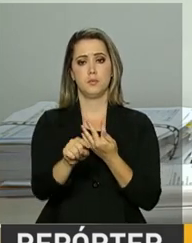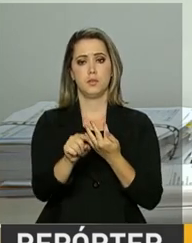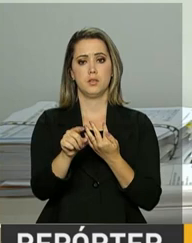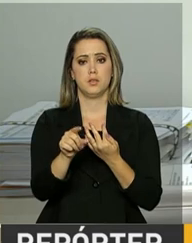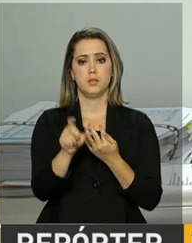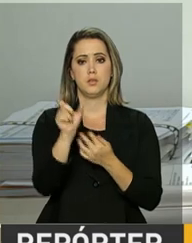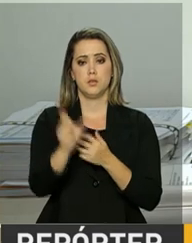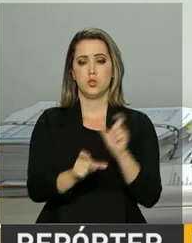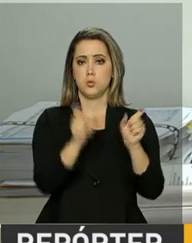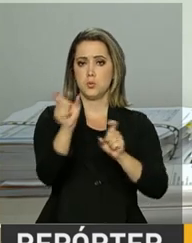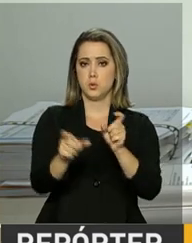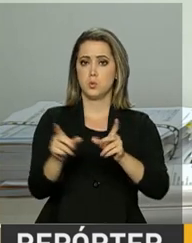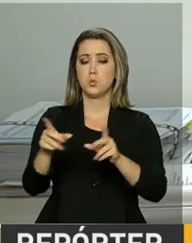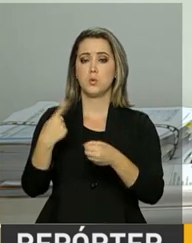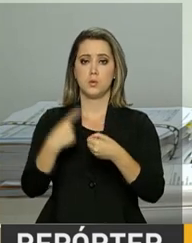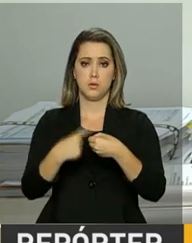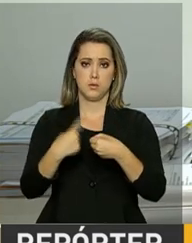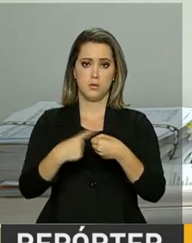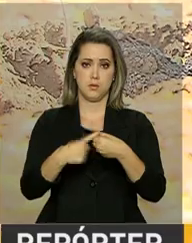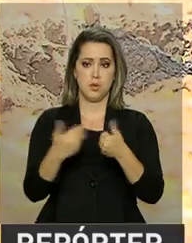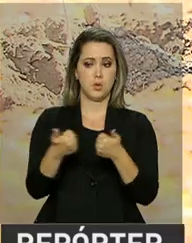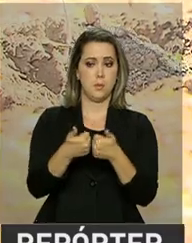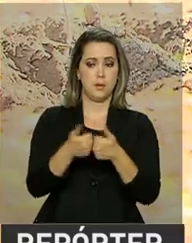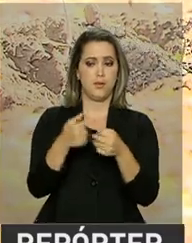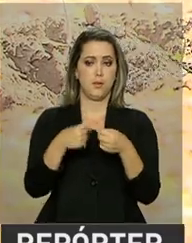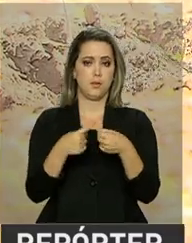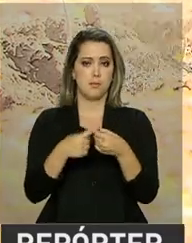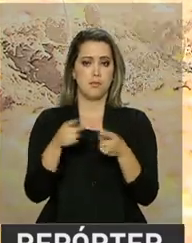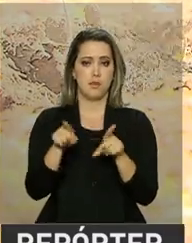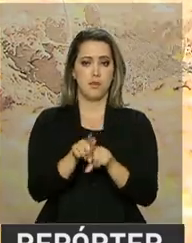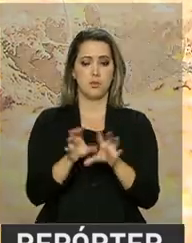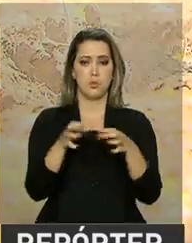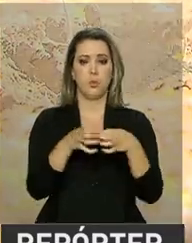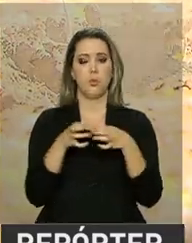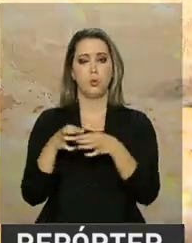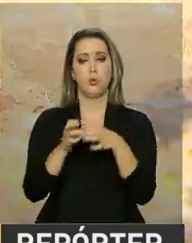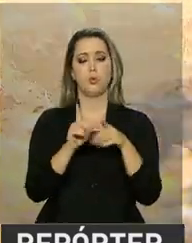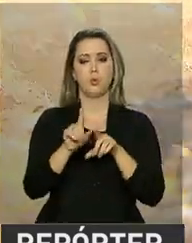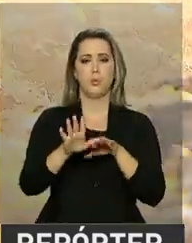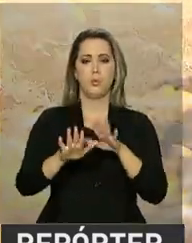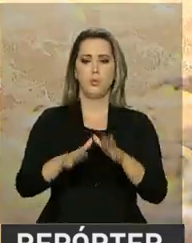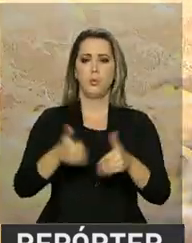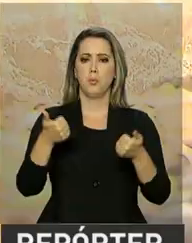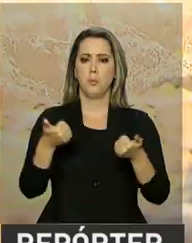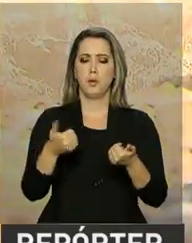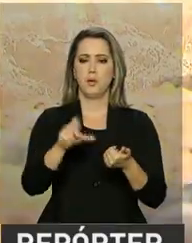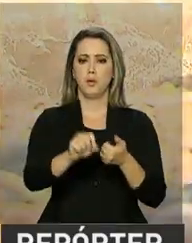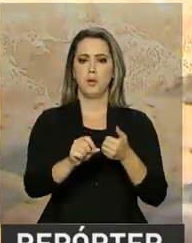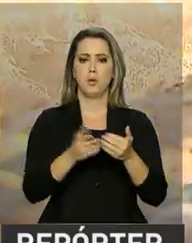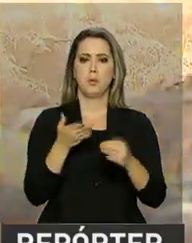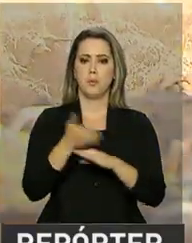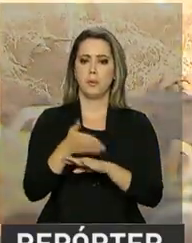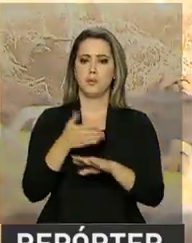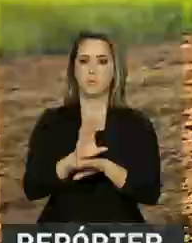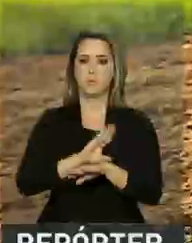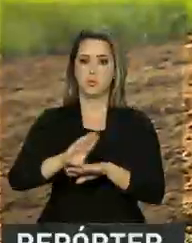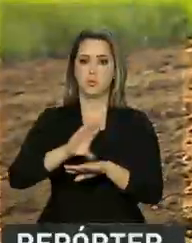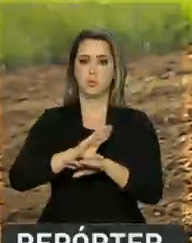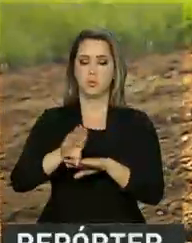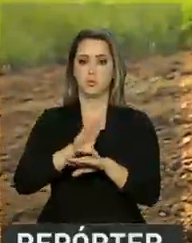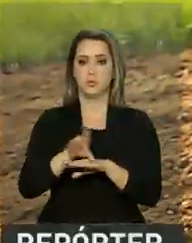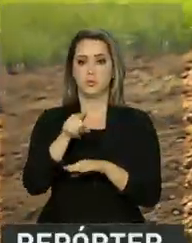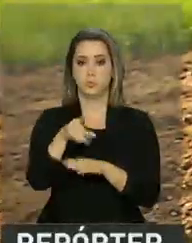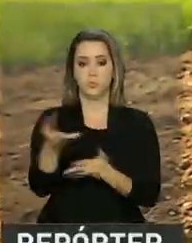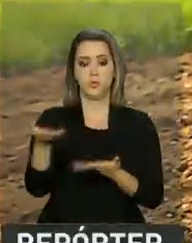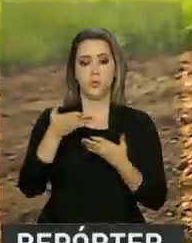familiares urbanos e periurbanos agricultores aperfeiçoam o trabalho participando de cursos